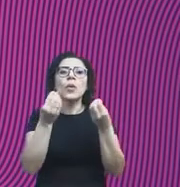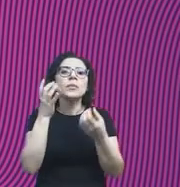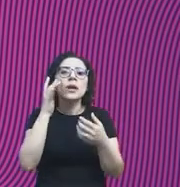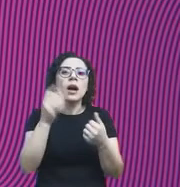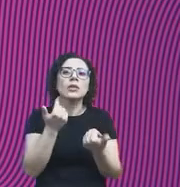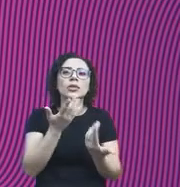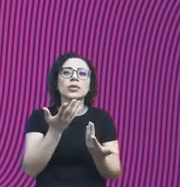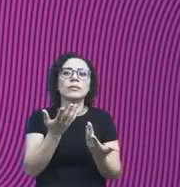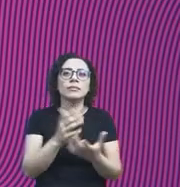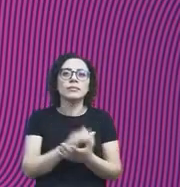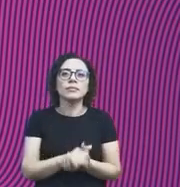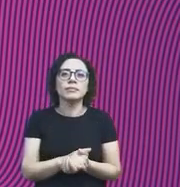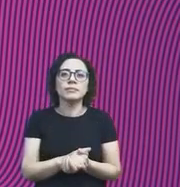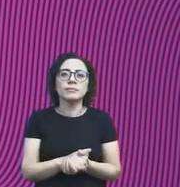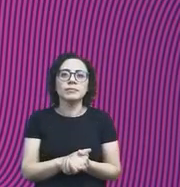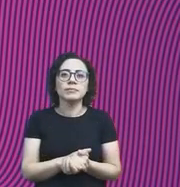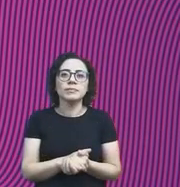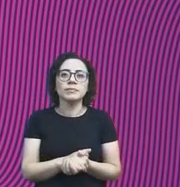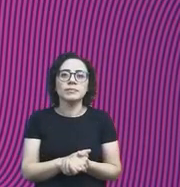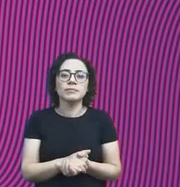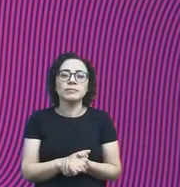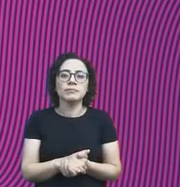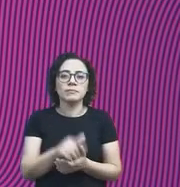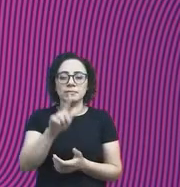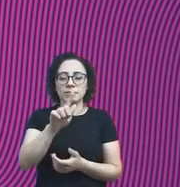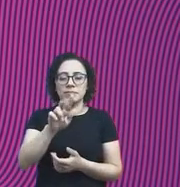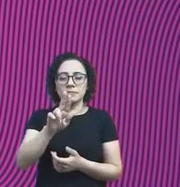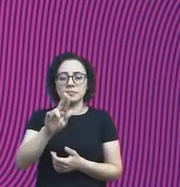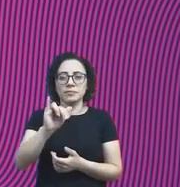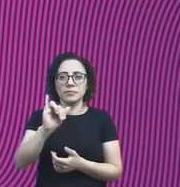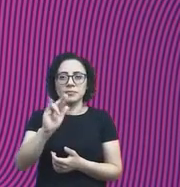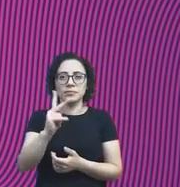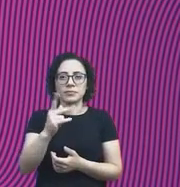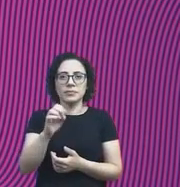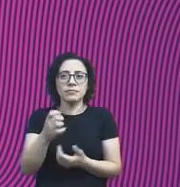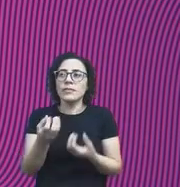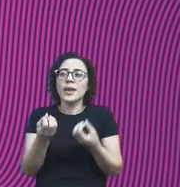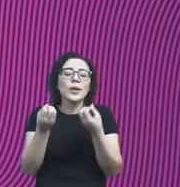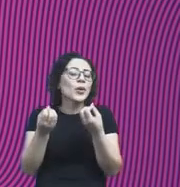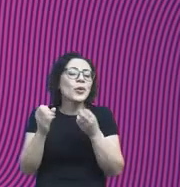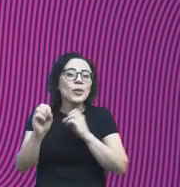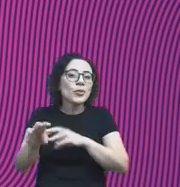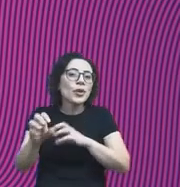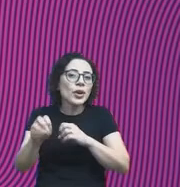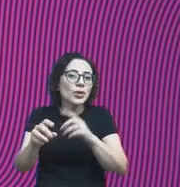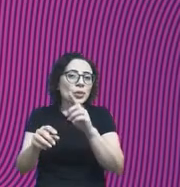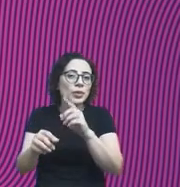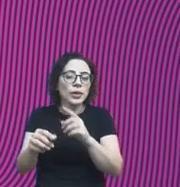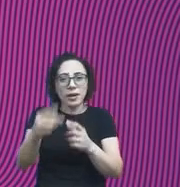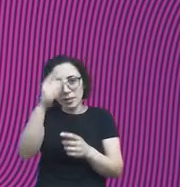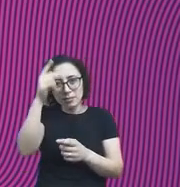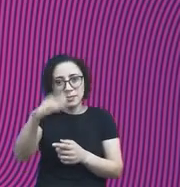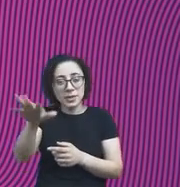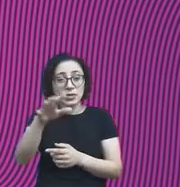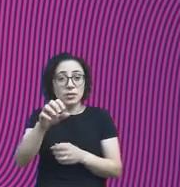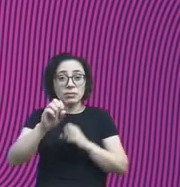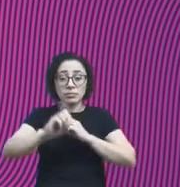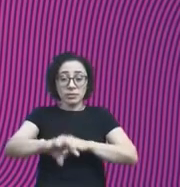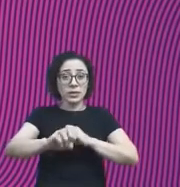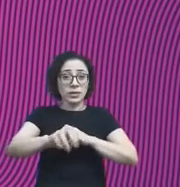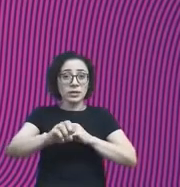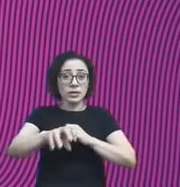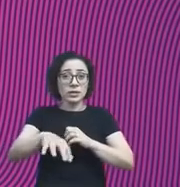Como é que a gente educa o indivíduo educacionalmente dentro da fase educacional dele? A gente educa dentro